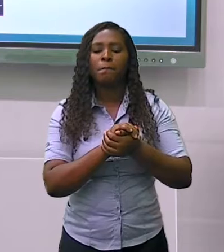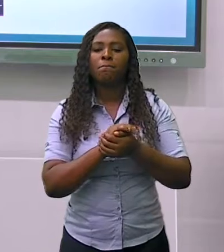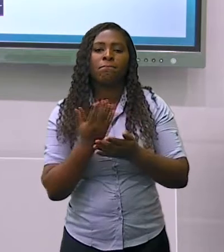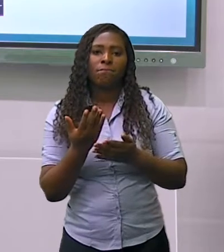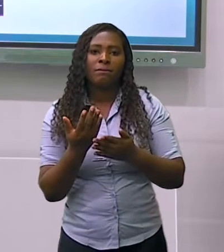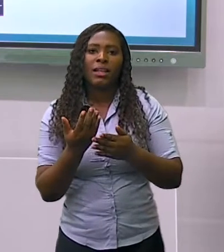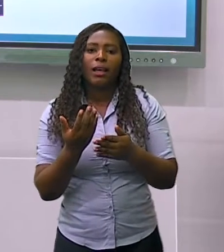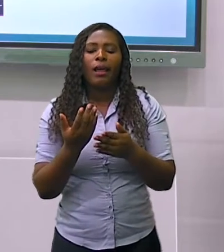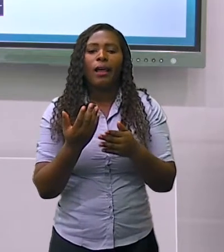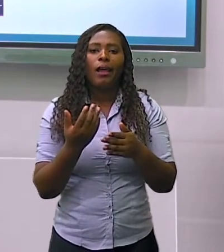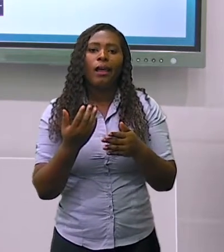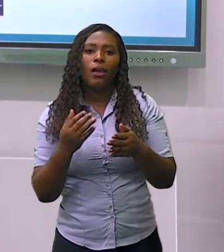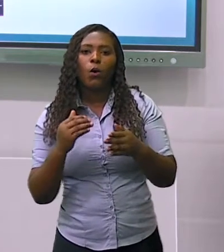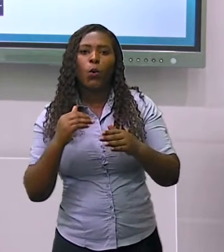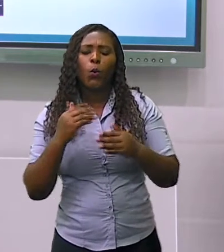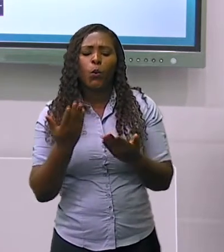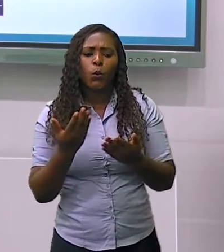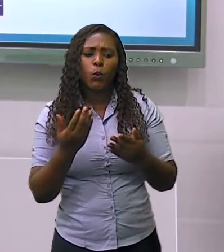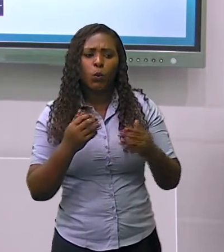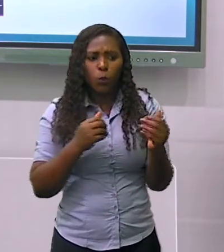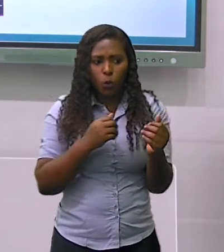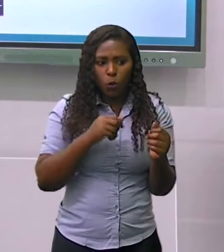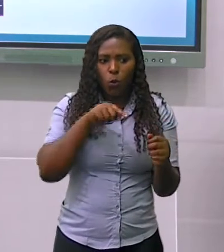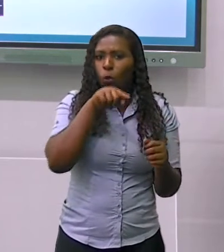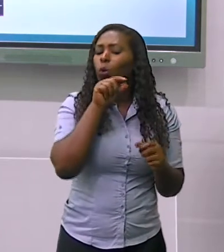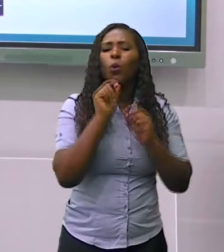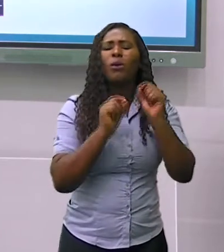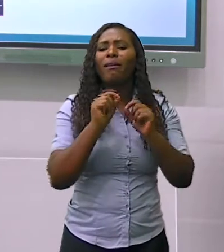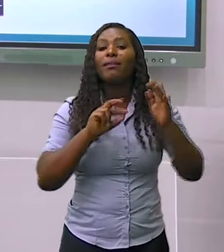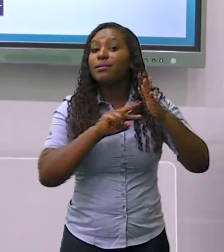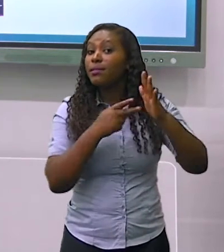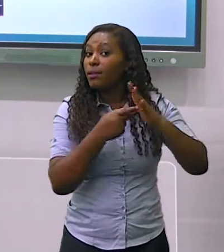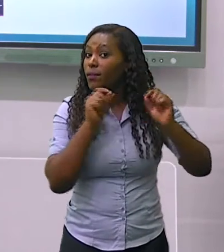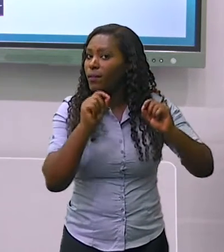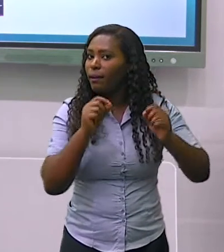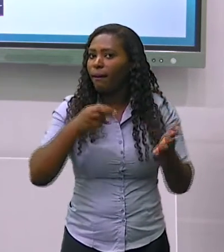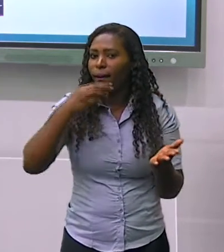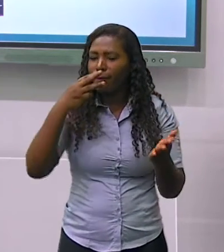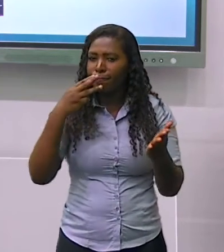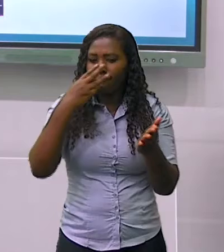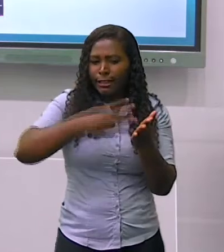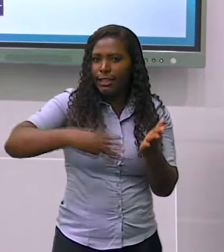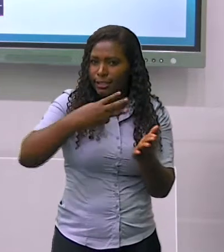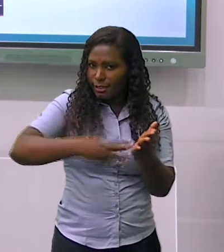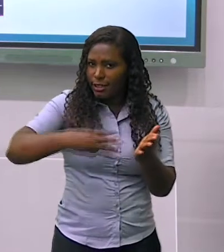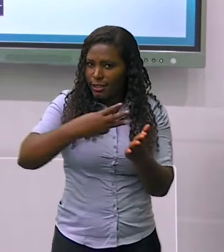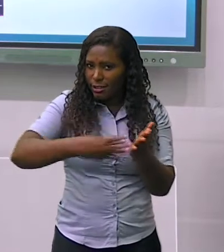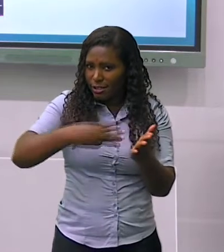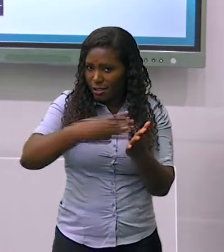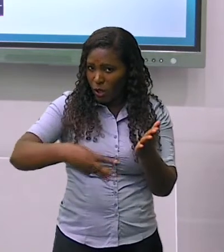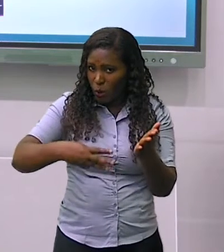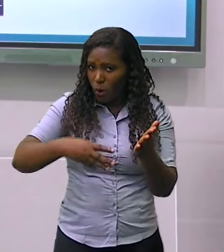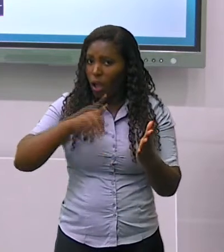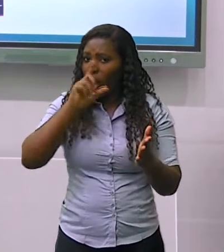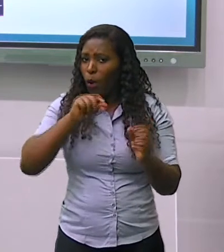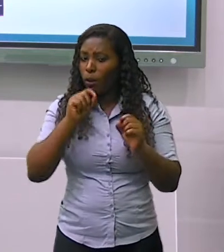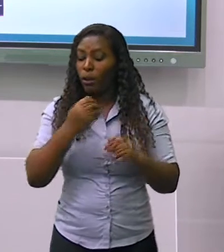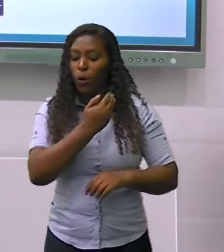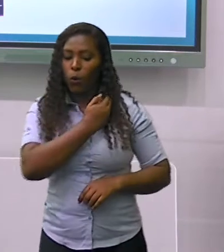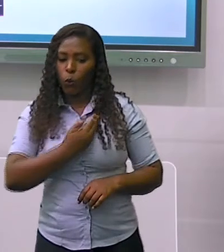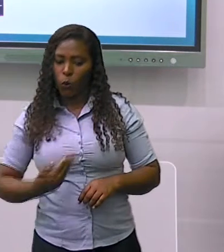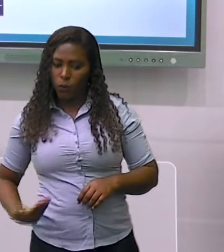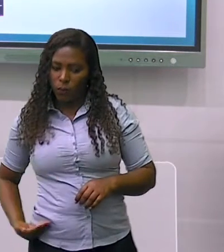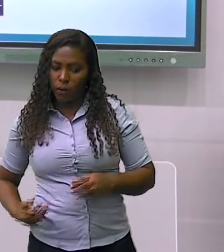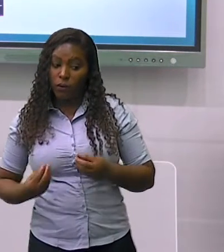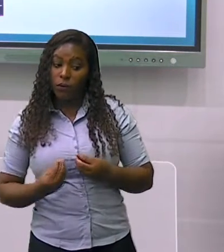terceirização, ou seja, eu vou passar para um terceiro, outra pessoa, administrar determinado